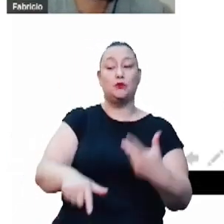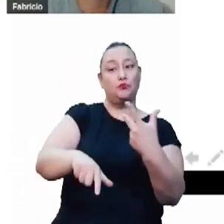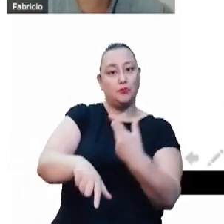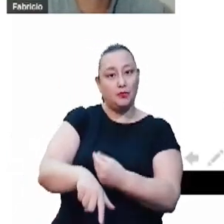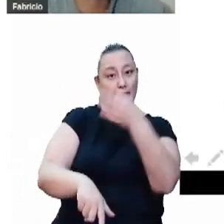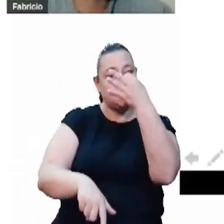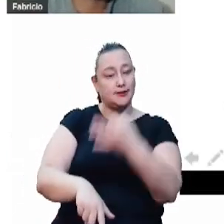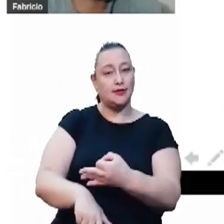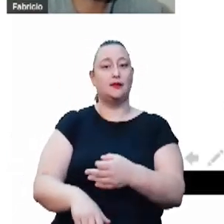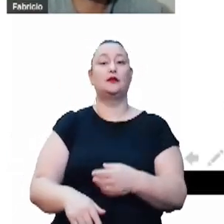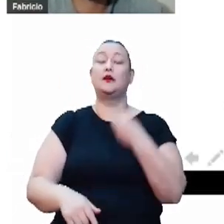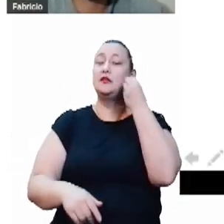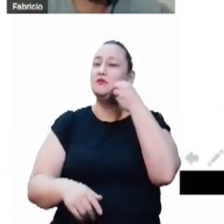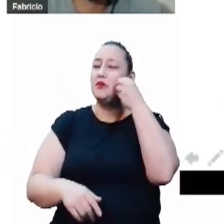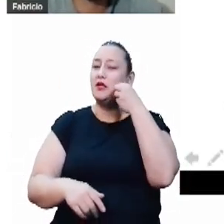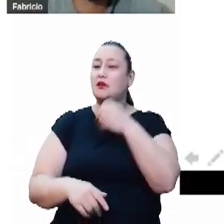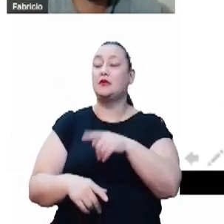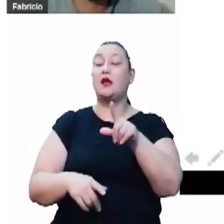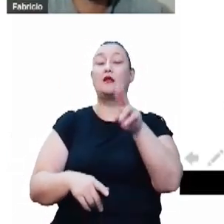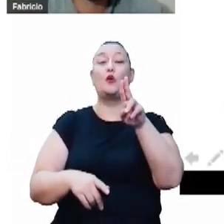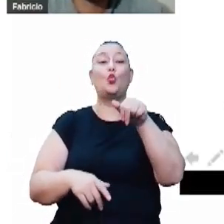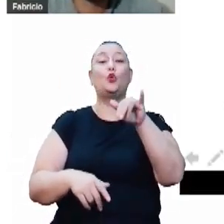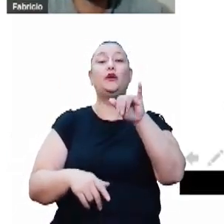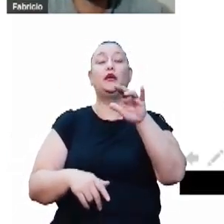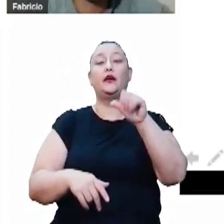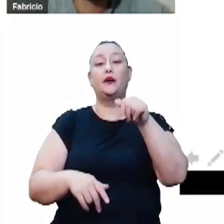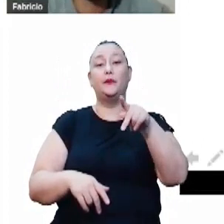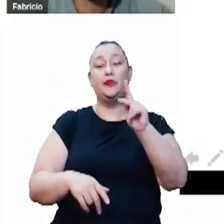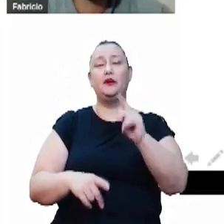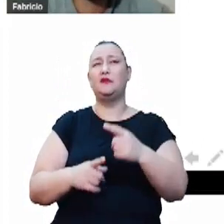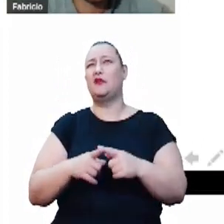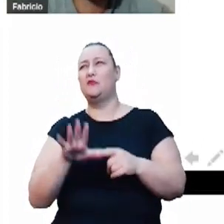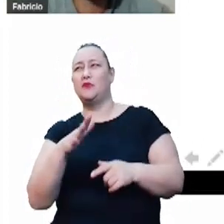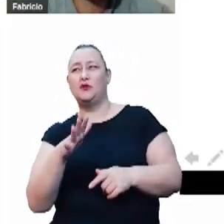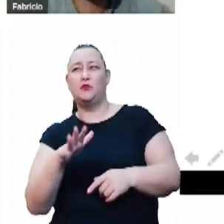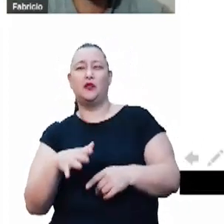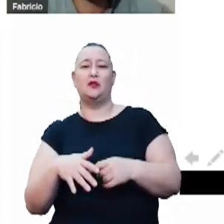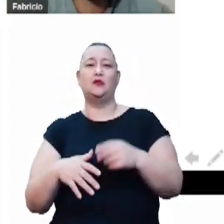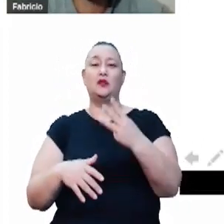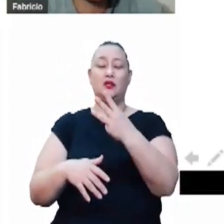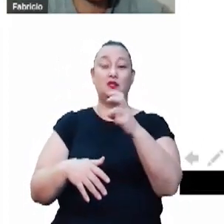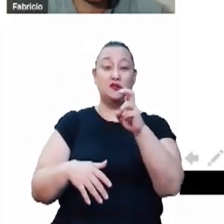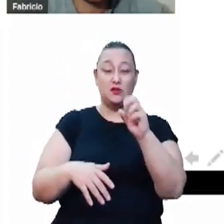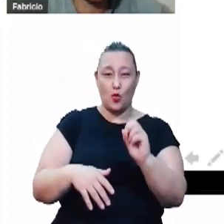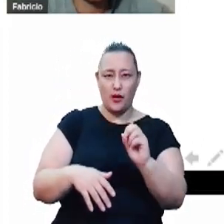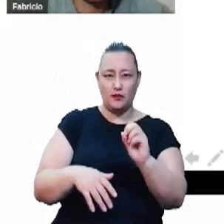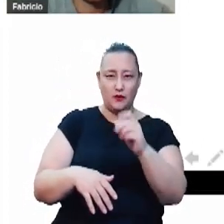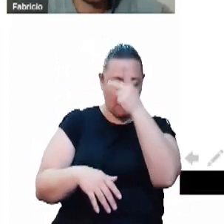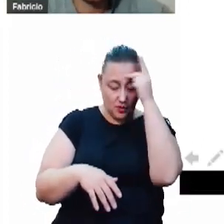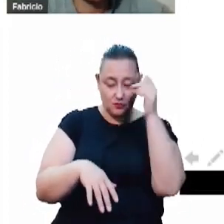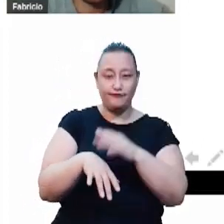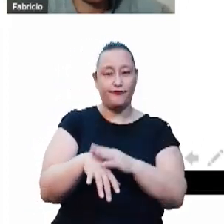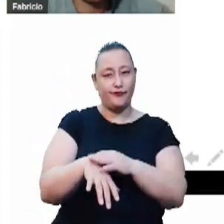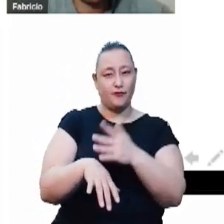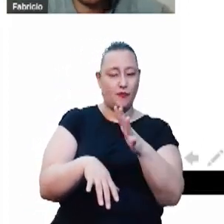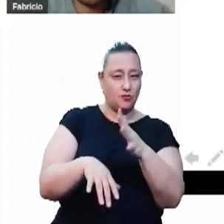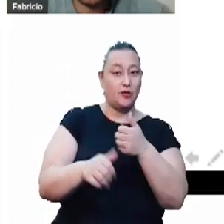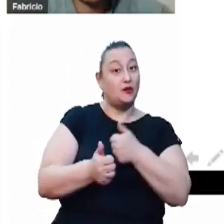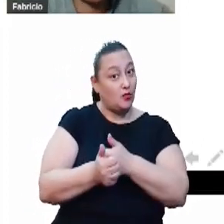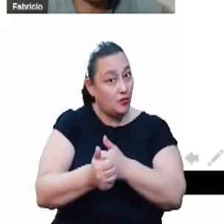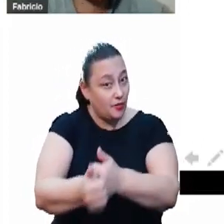E qual é a nossa experiência lá na Unicamp? Então, a gente tem mais ou menos uns quase 350 pacientes, né,